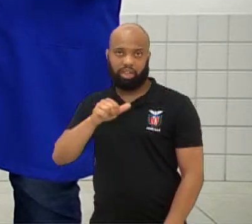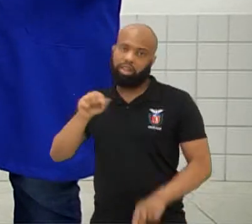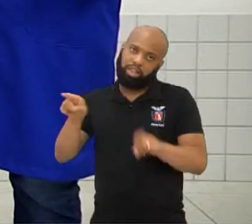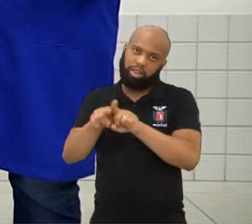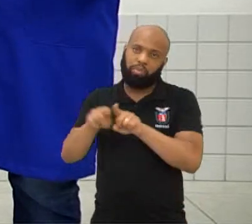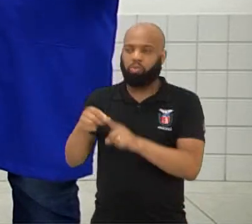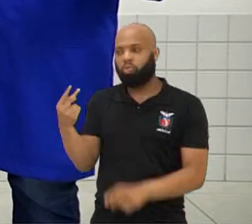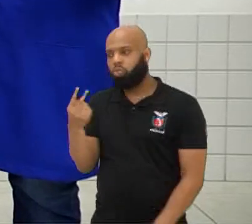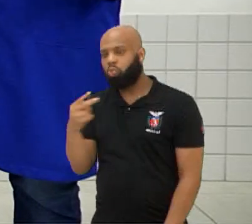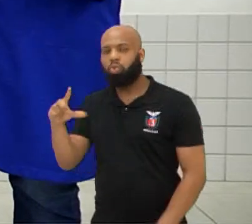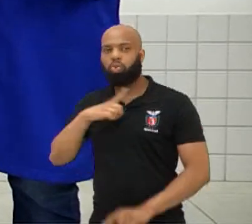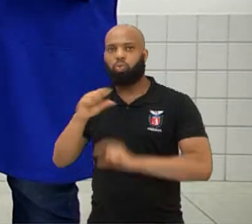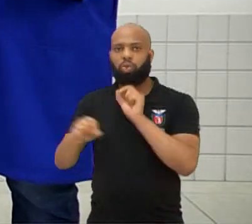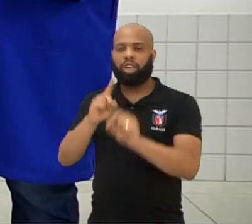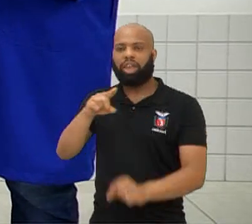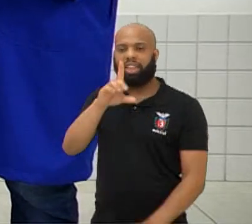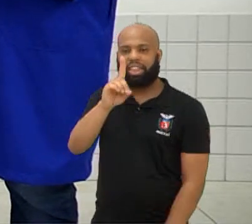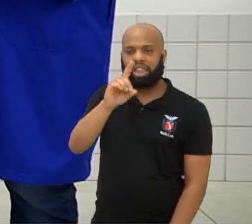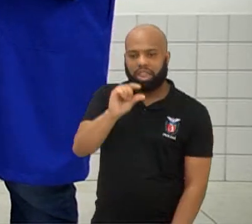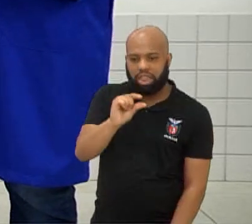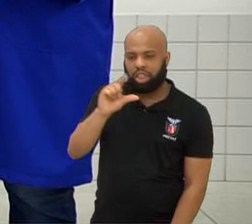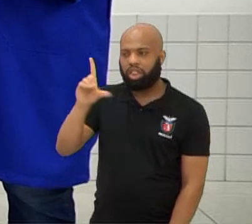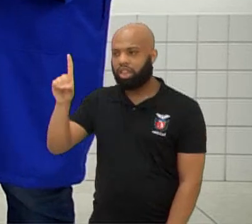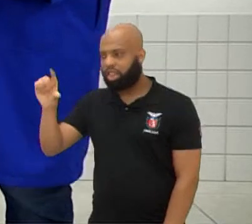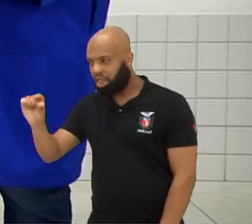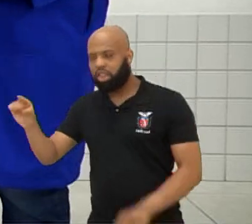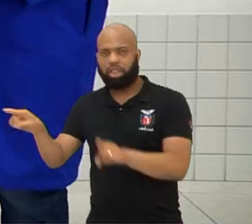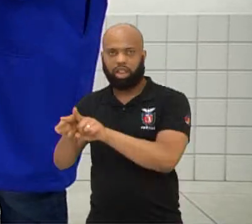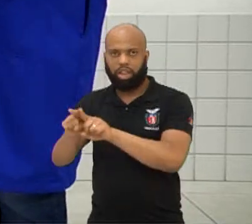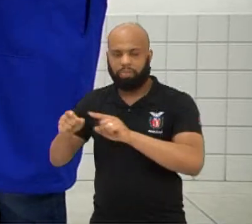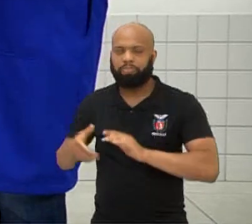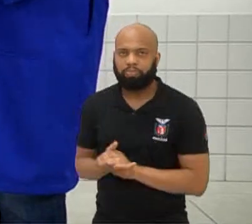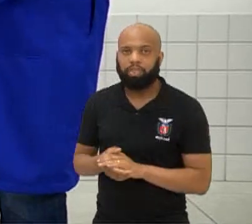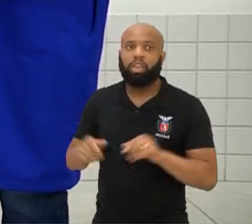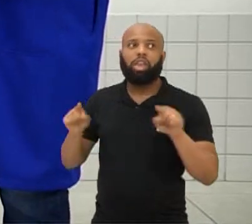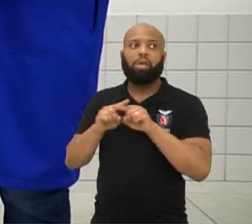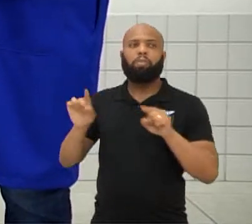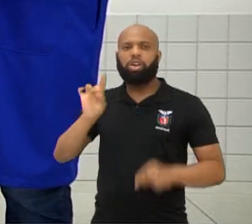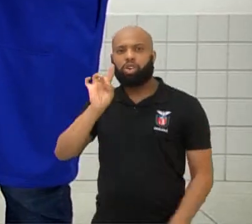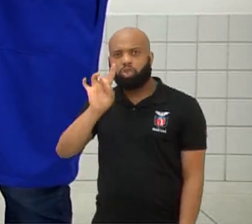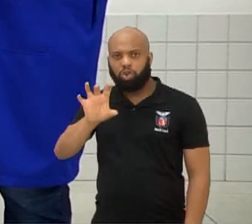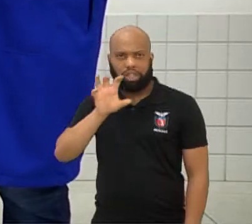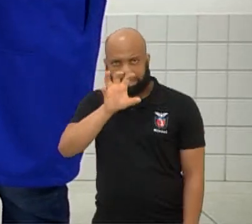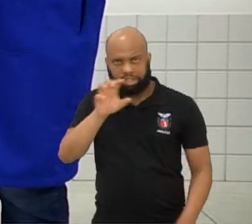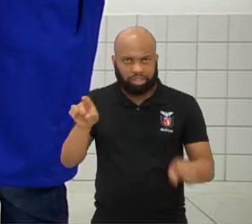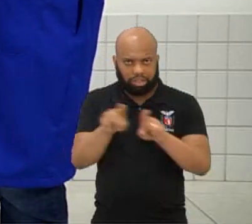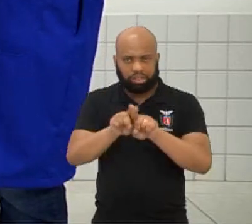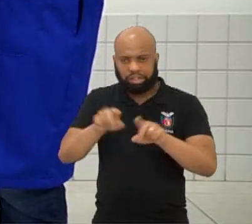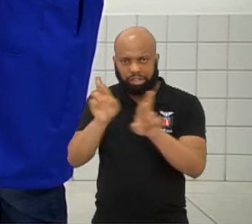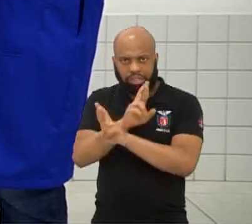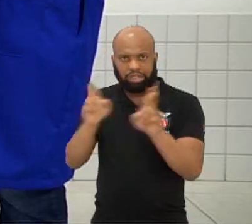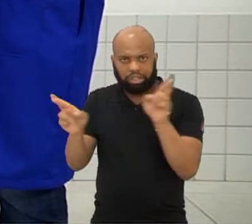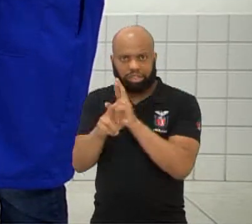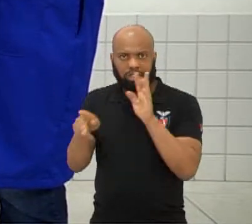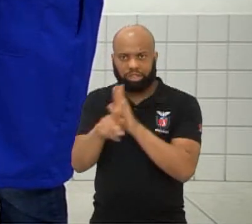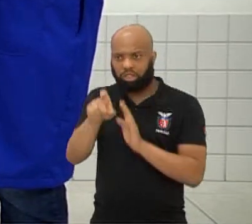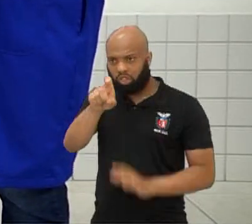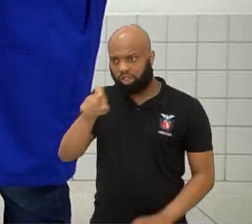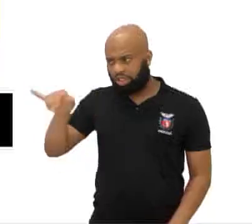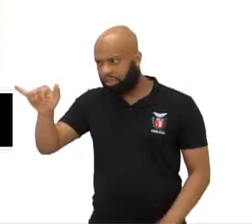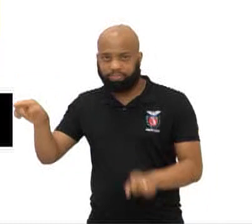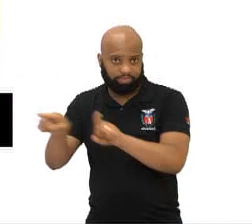e os dois ser Dzinho ali. Beleza? Então, mas não é somente relacionado ao X ou ao